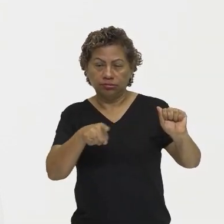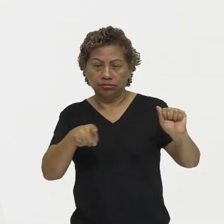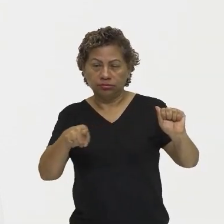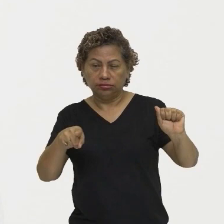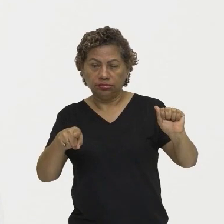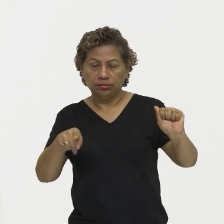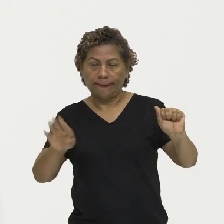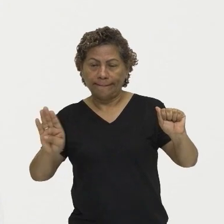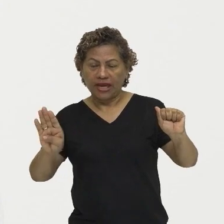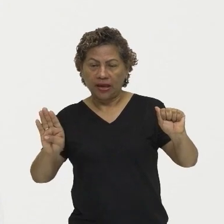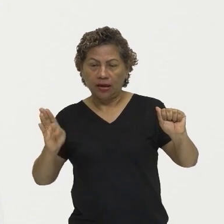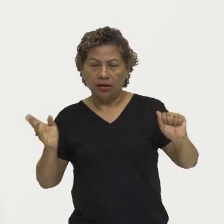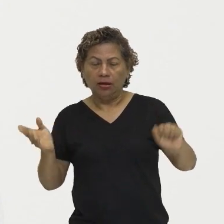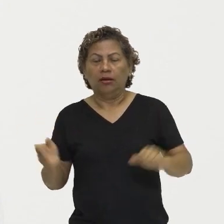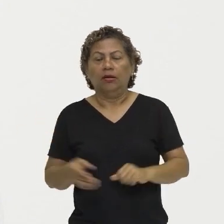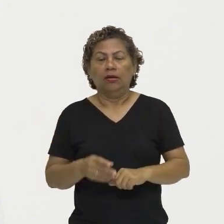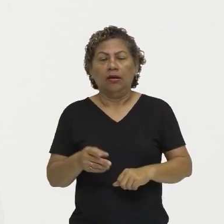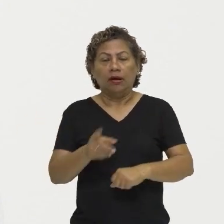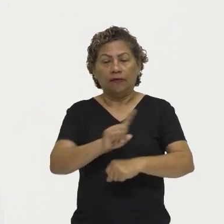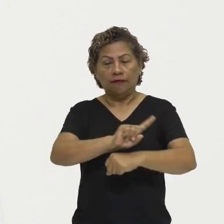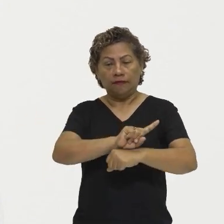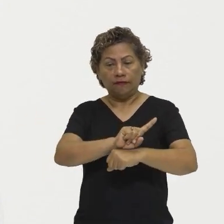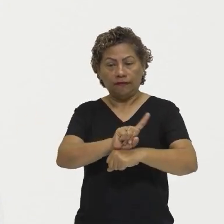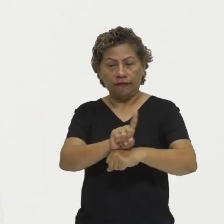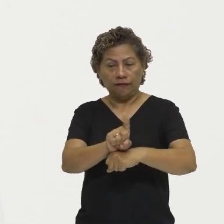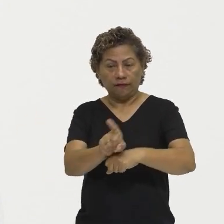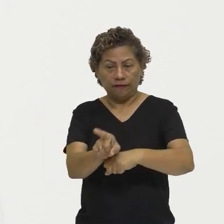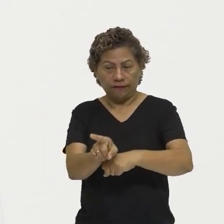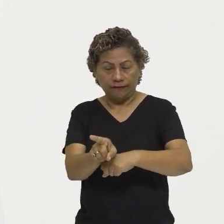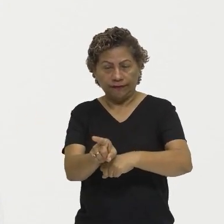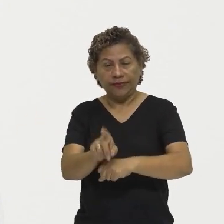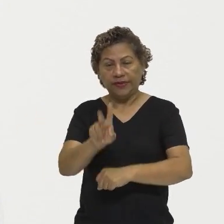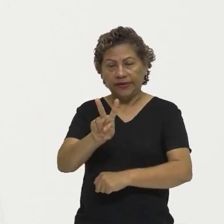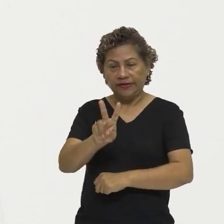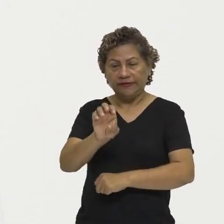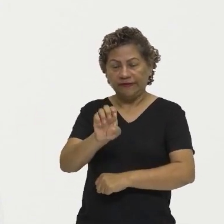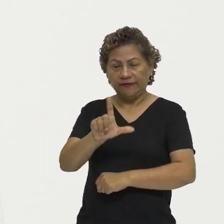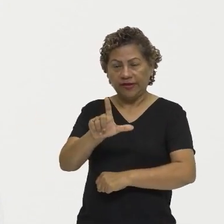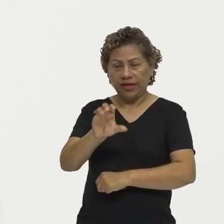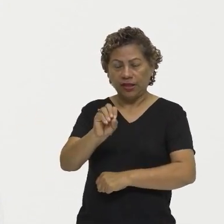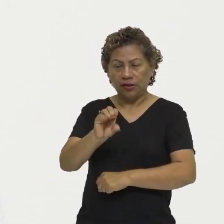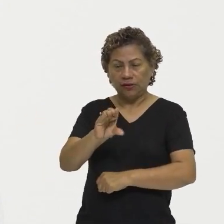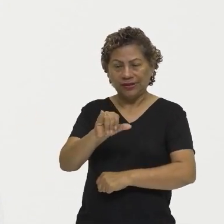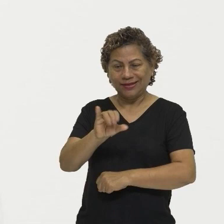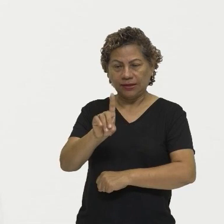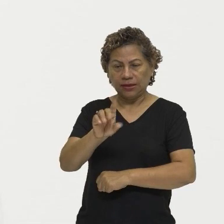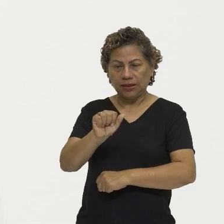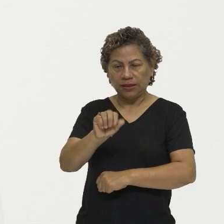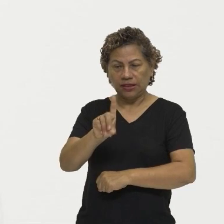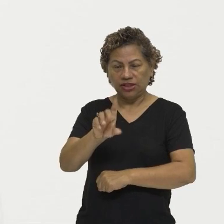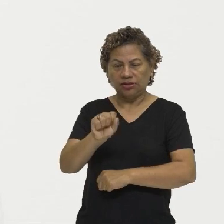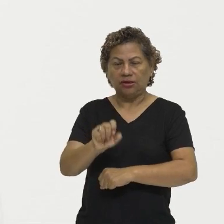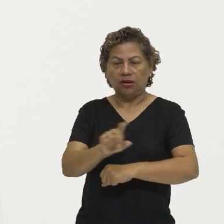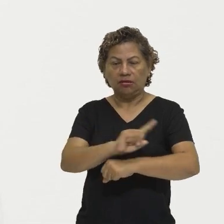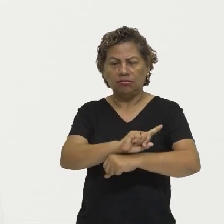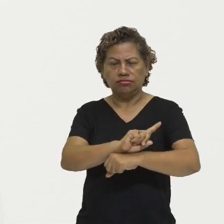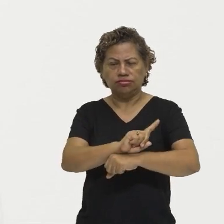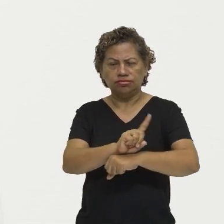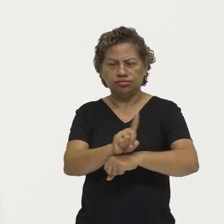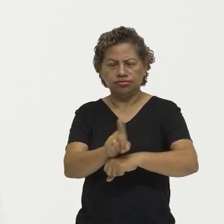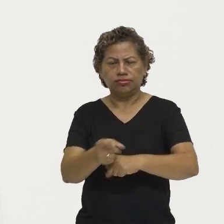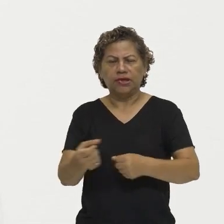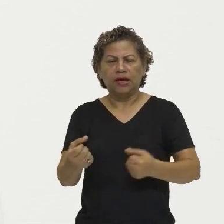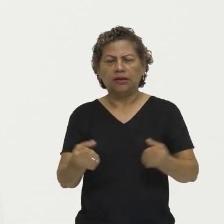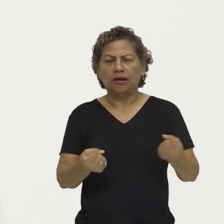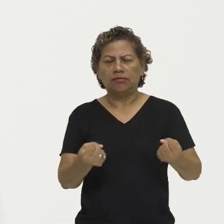velocidade VA, que está, olha só, a velocidade dele é VA no ponto A. e ele está se deslocando, está em movimento, e